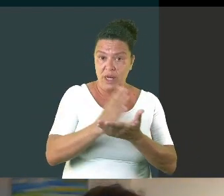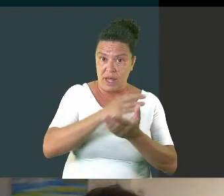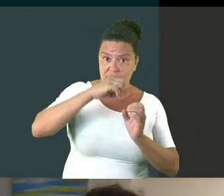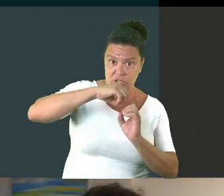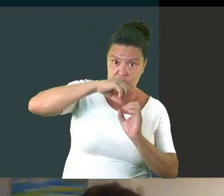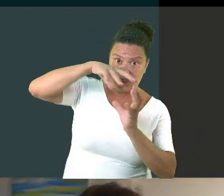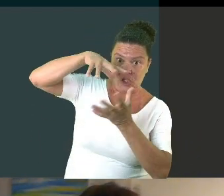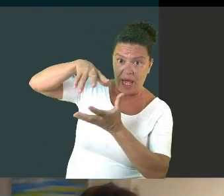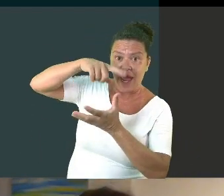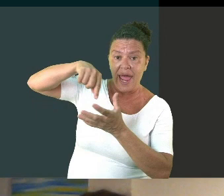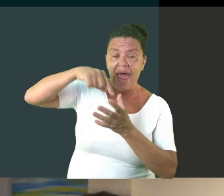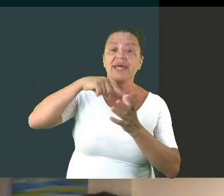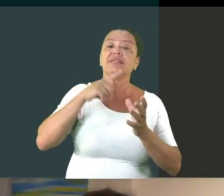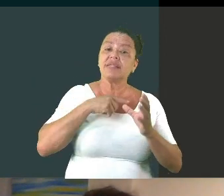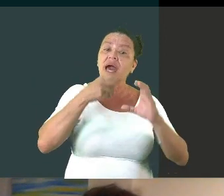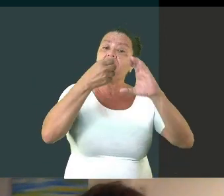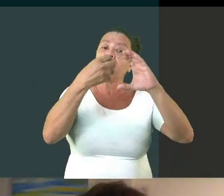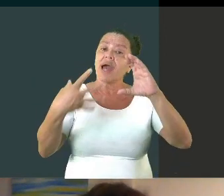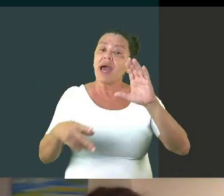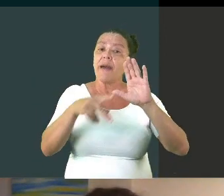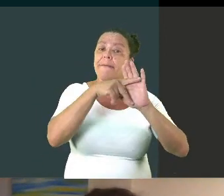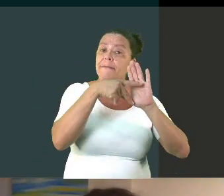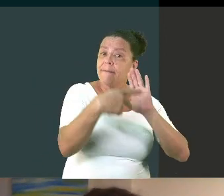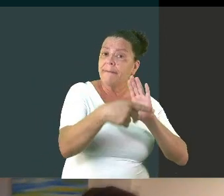essa característica